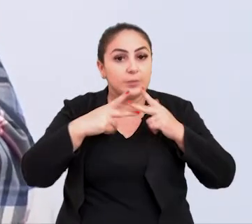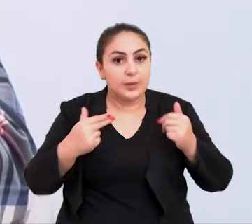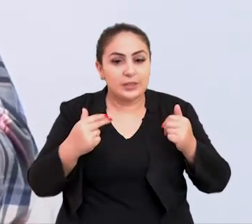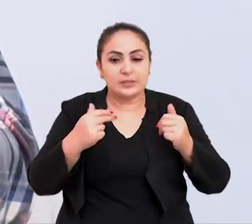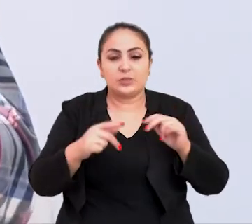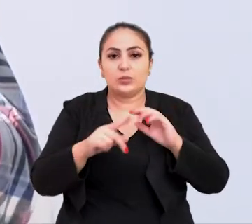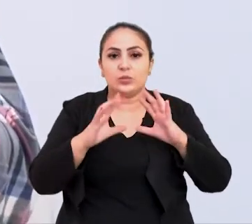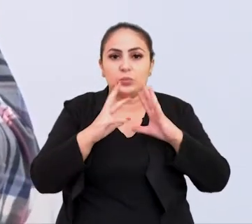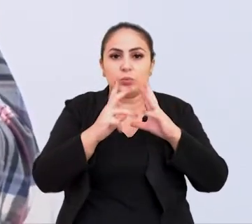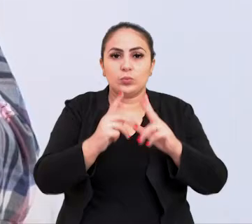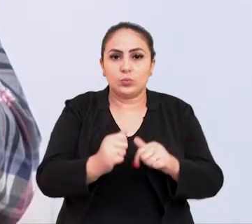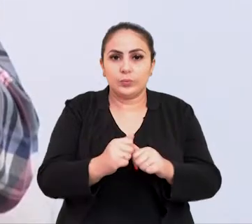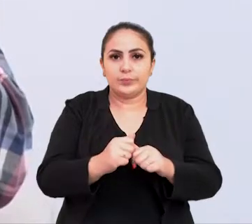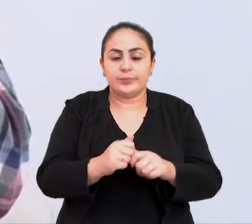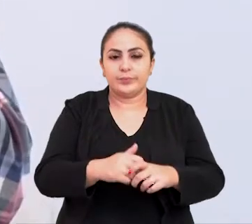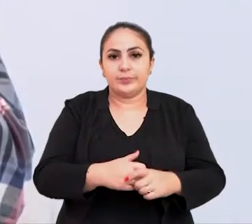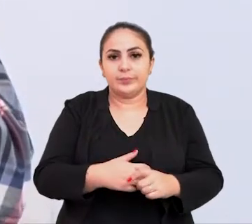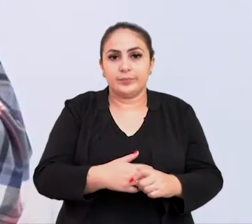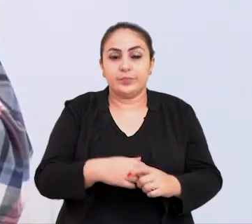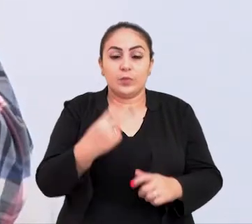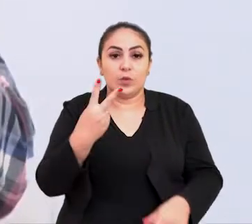animais, em pleno